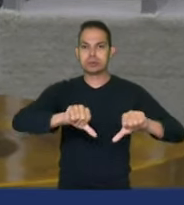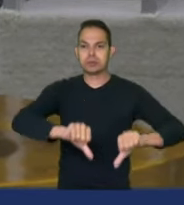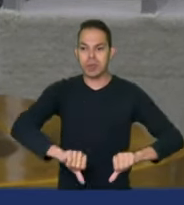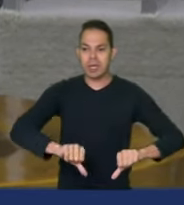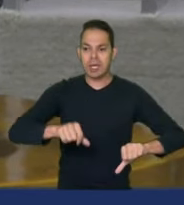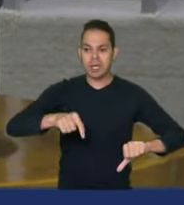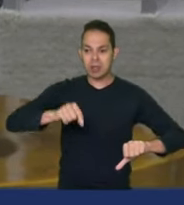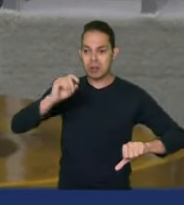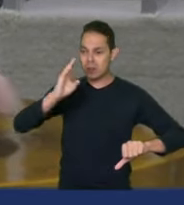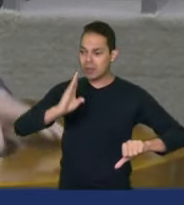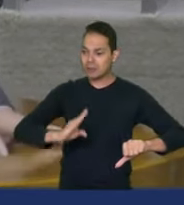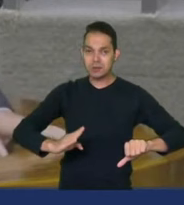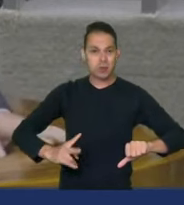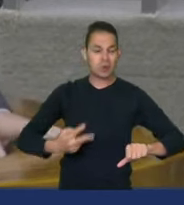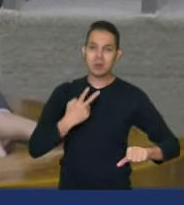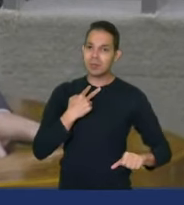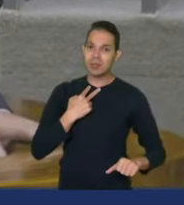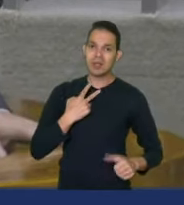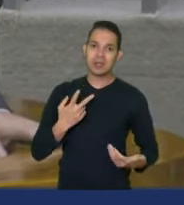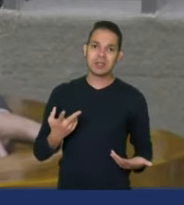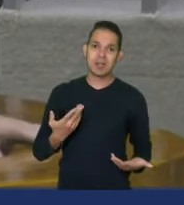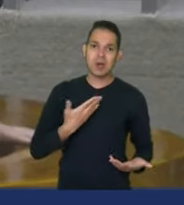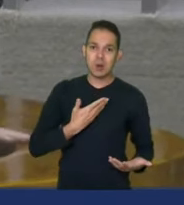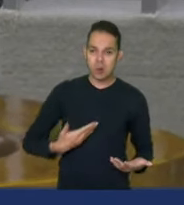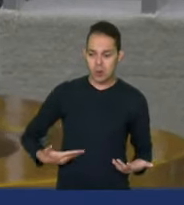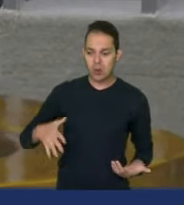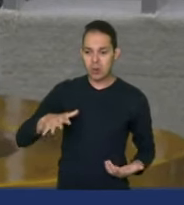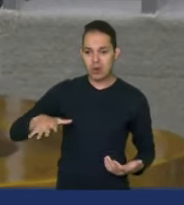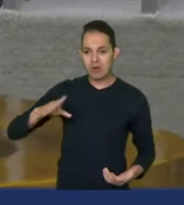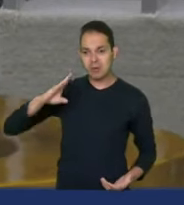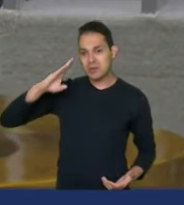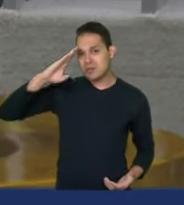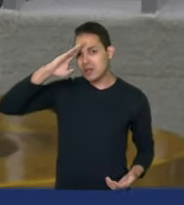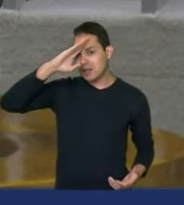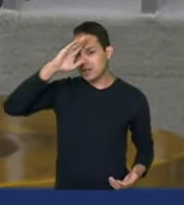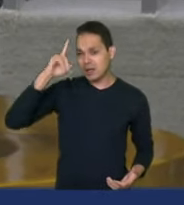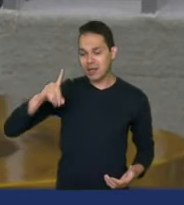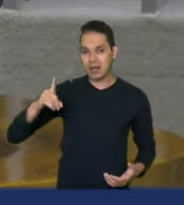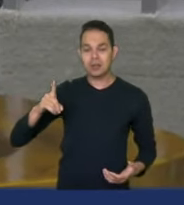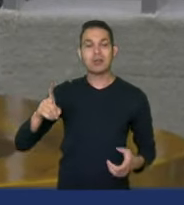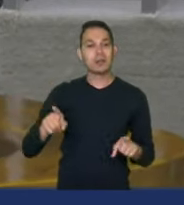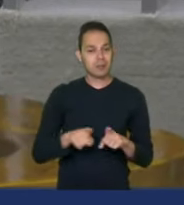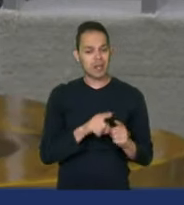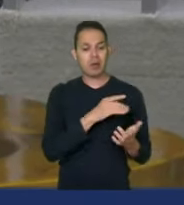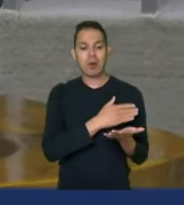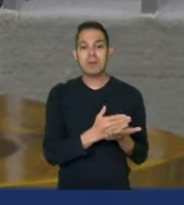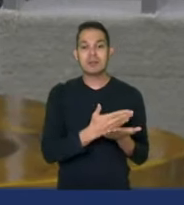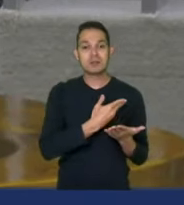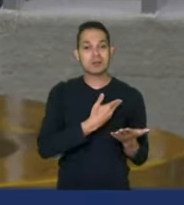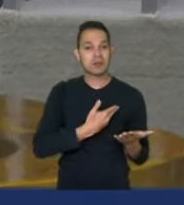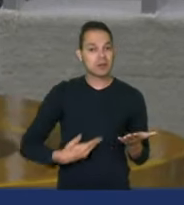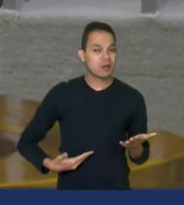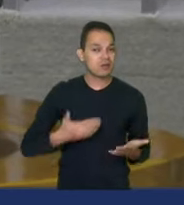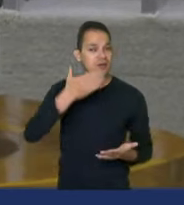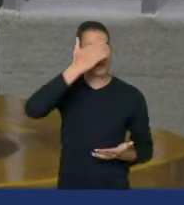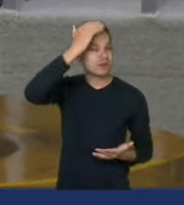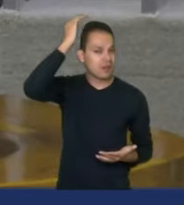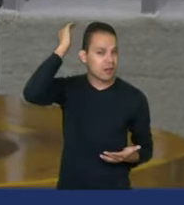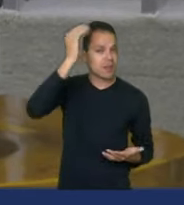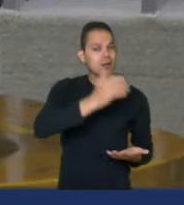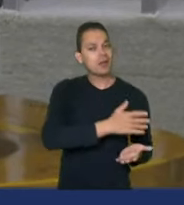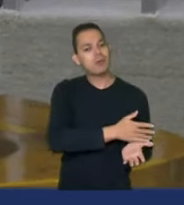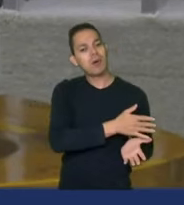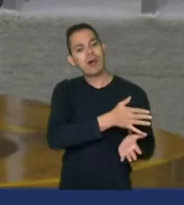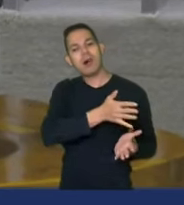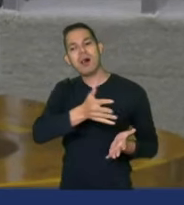que o governo Bolsonaro, iniciado no governo Temer, faz uma